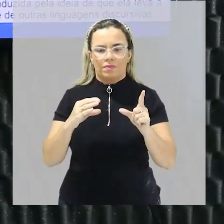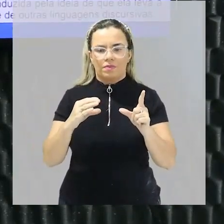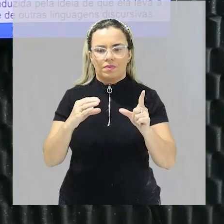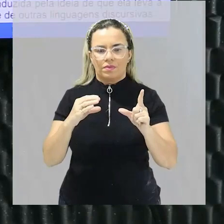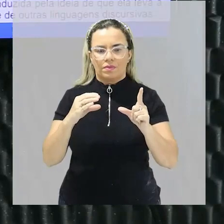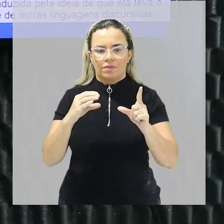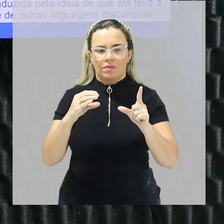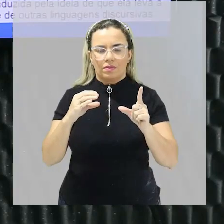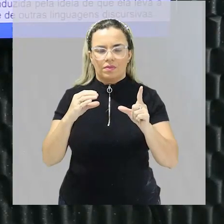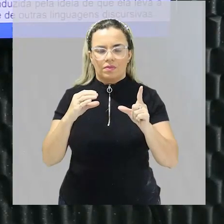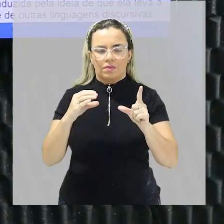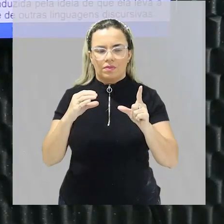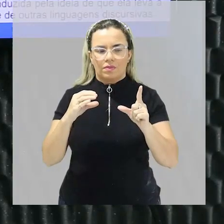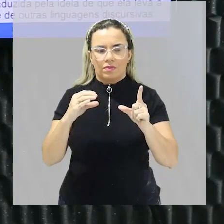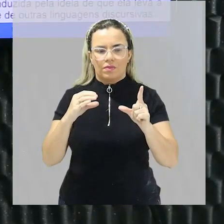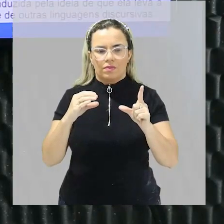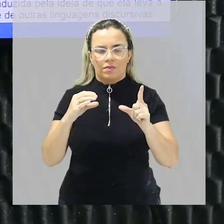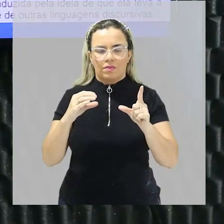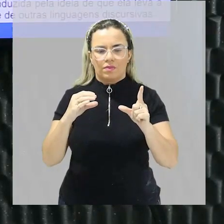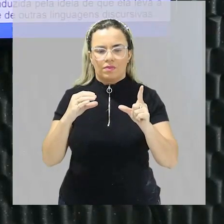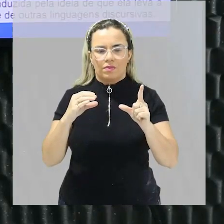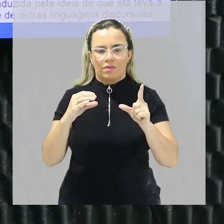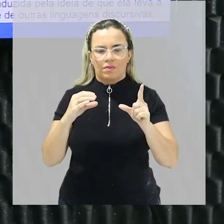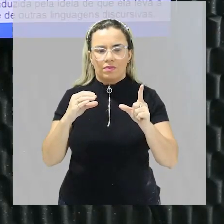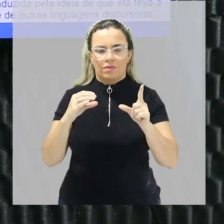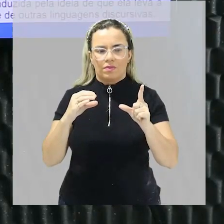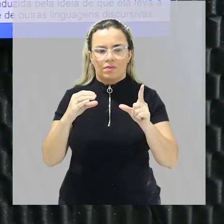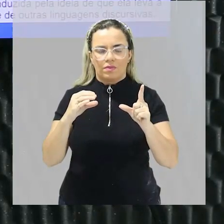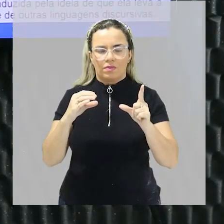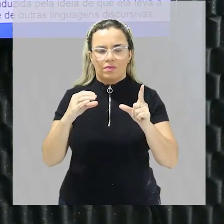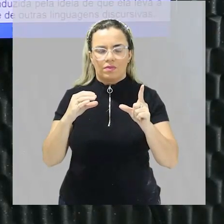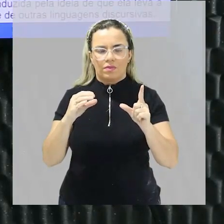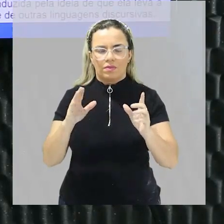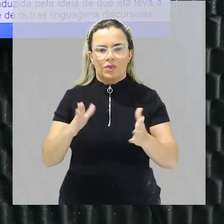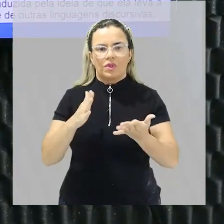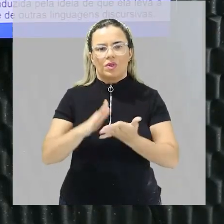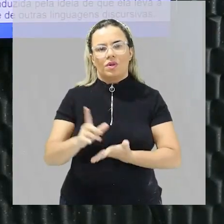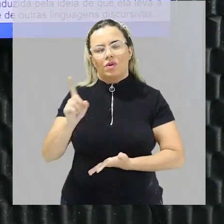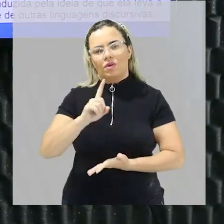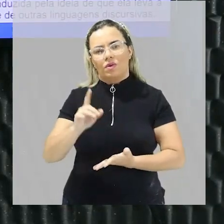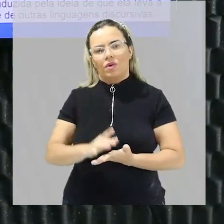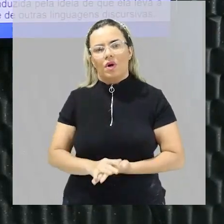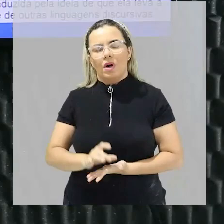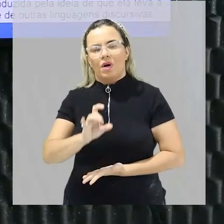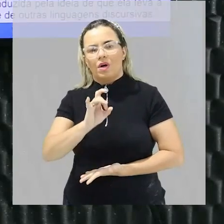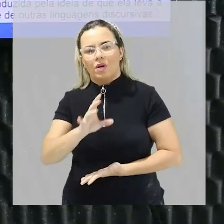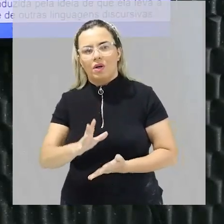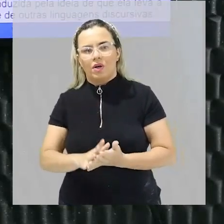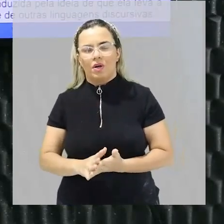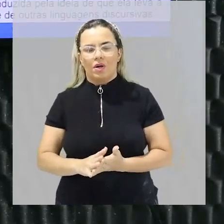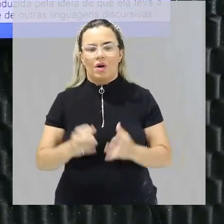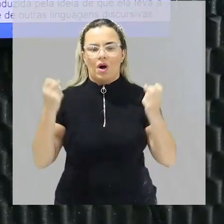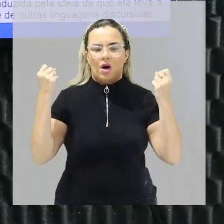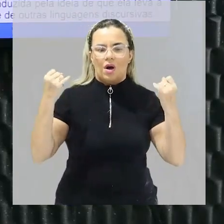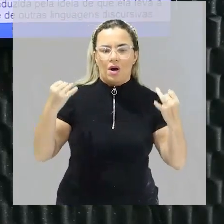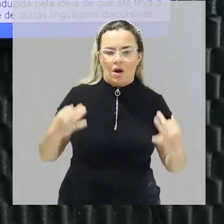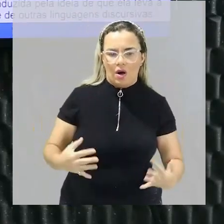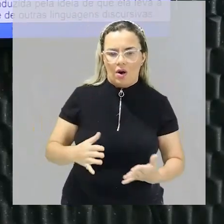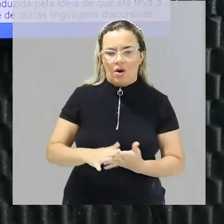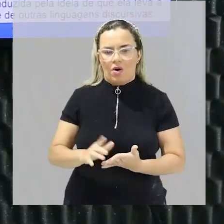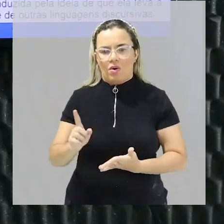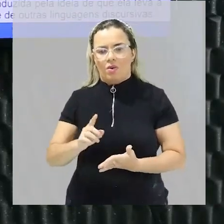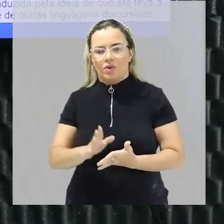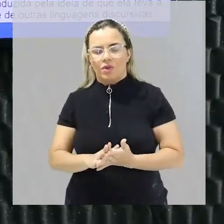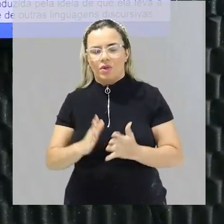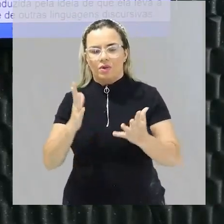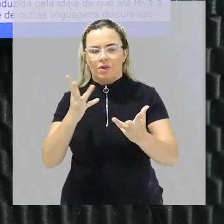pessoas, porque lida fundamentalmente com a perspectiva de harmonia e beleza. Ela não lida só com harmonia e beleza, na verdade, nós temos várias outras experiências estéticas,